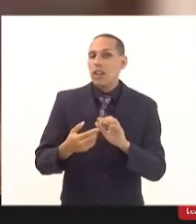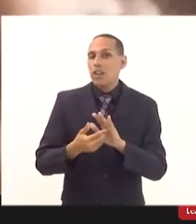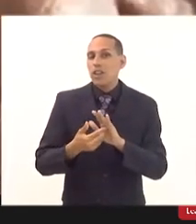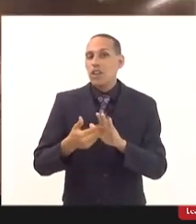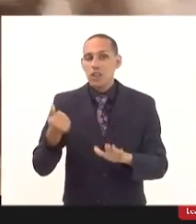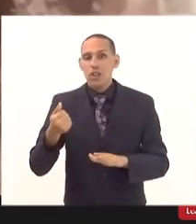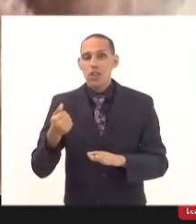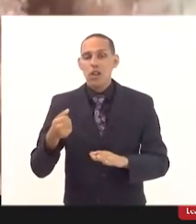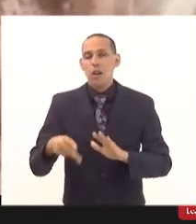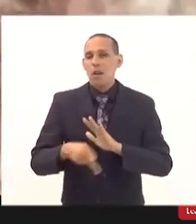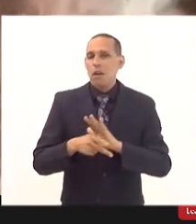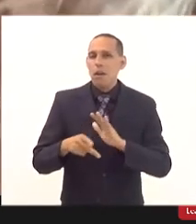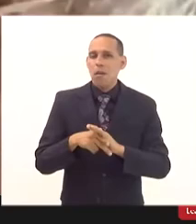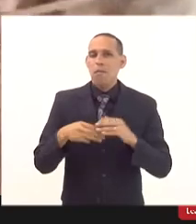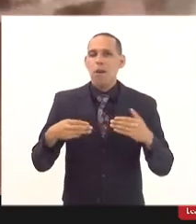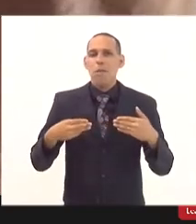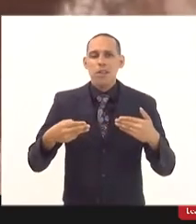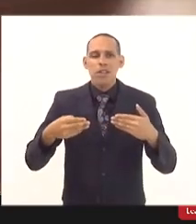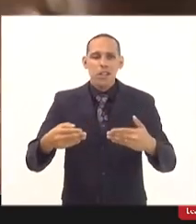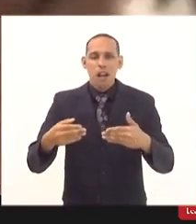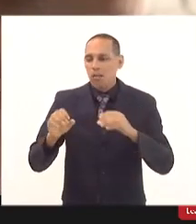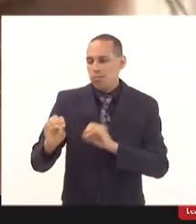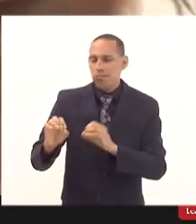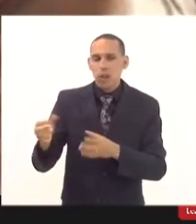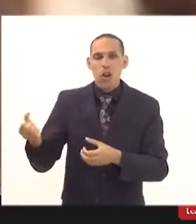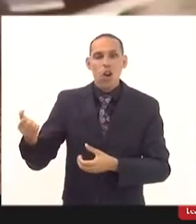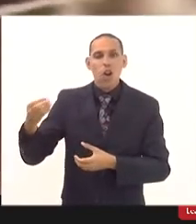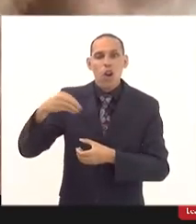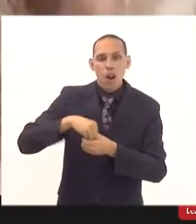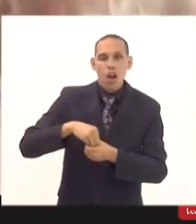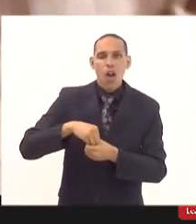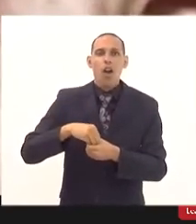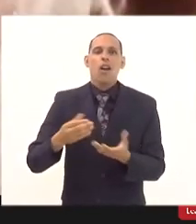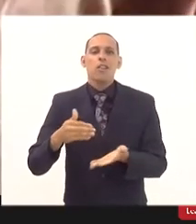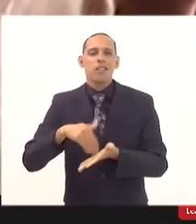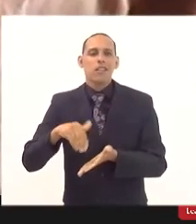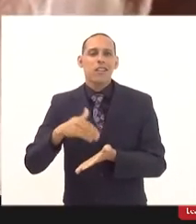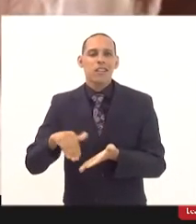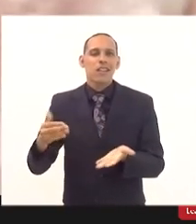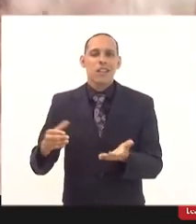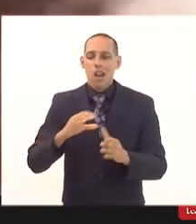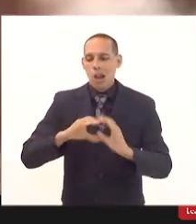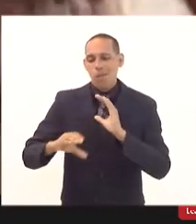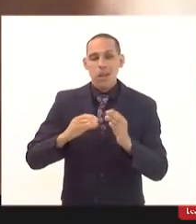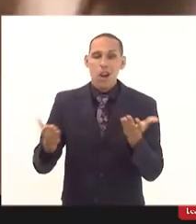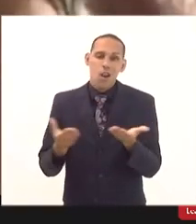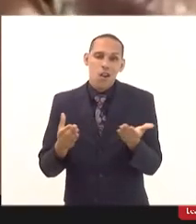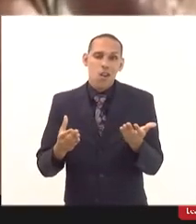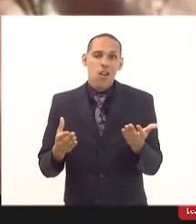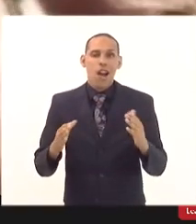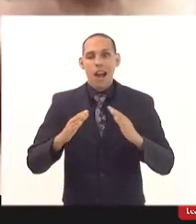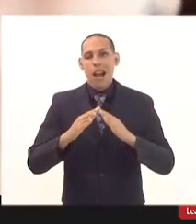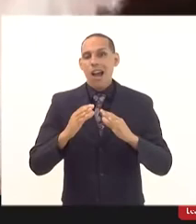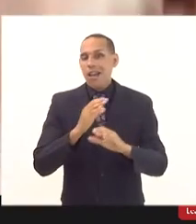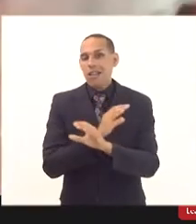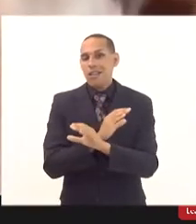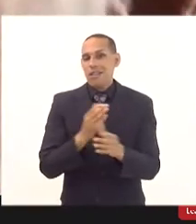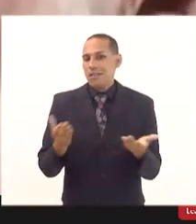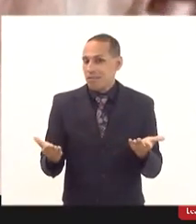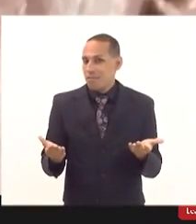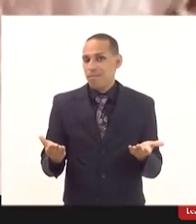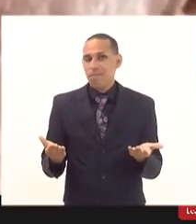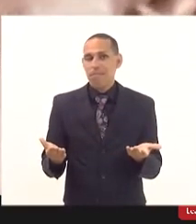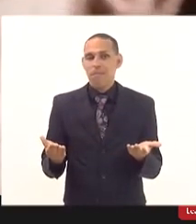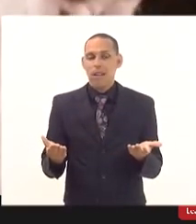da Ad do ministério educação a local a secretaria de comunicação da presidência E hoje foi para a Casa Civil dois órgãos políticos